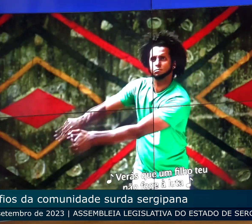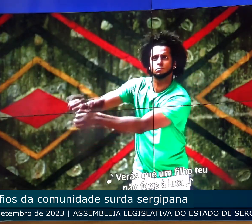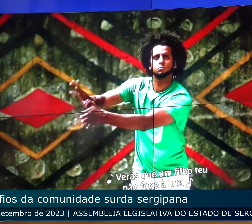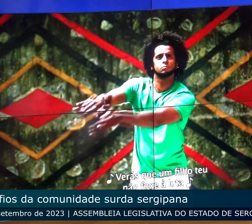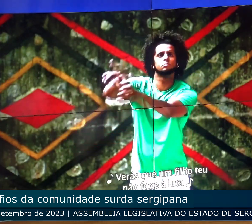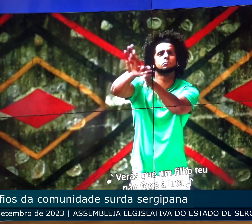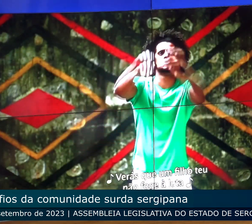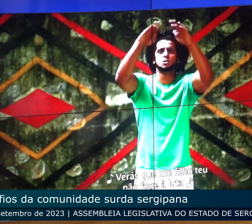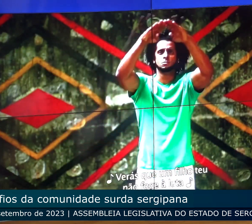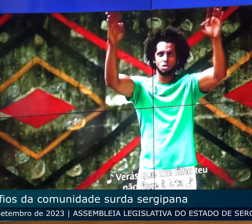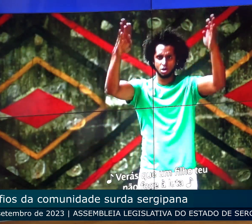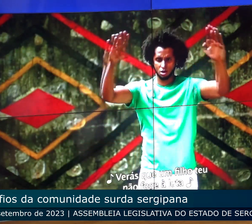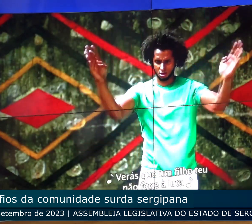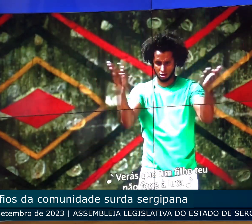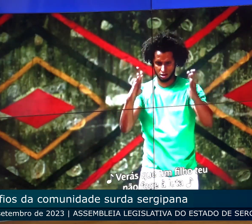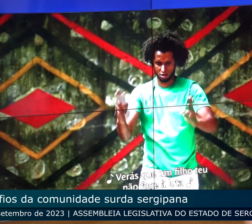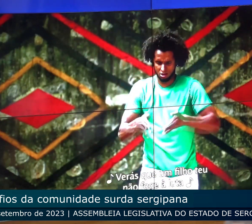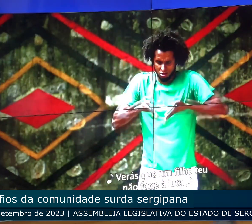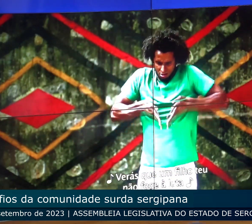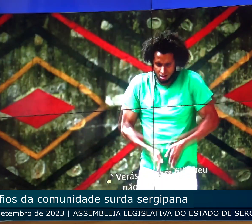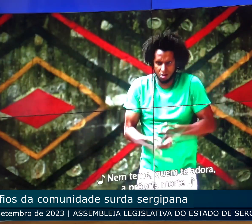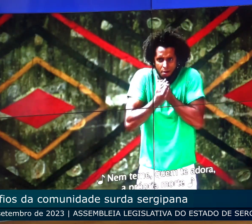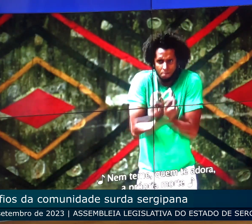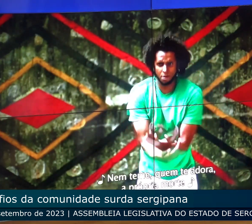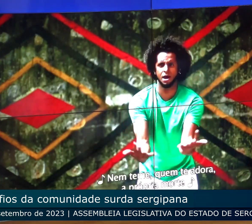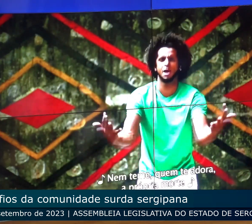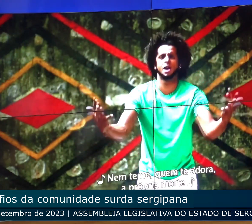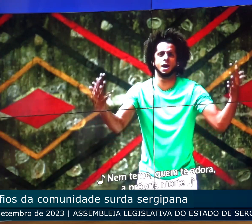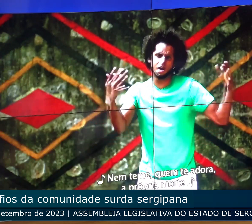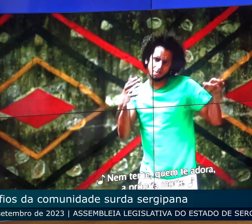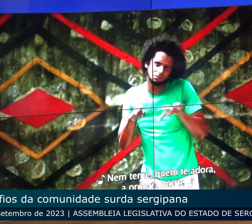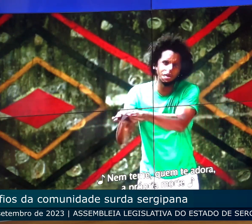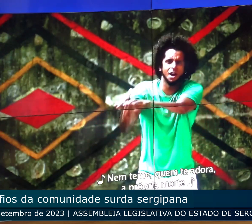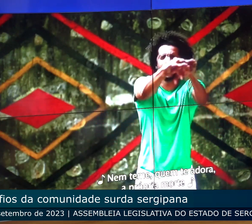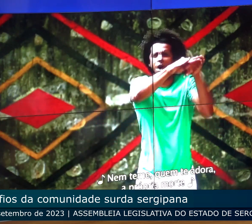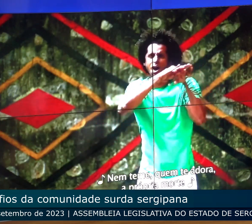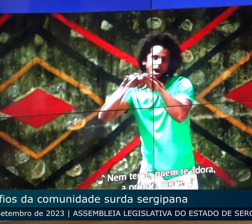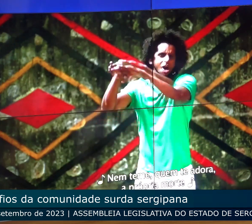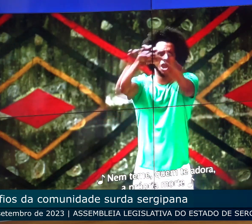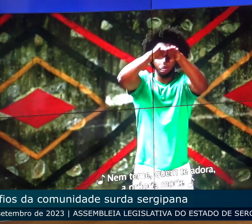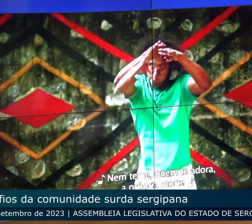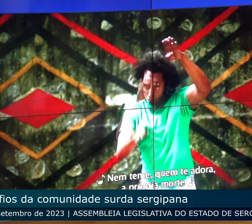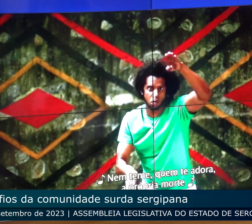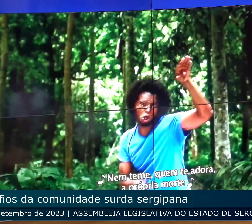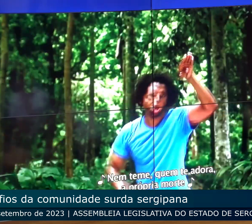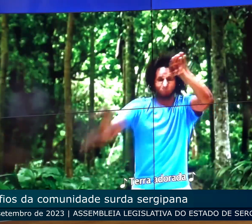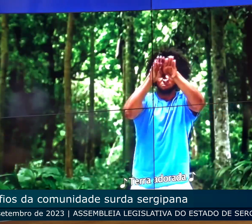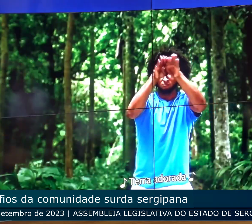Forja luta, nem teme quem te adora a própria morte.